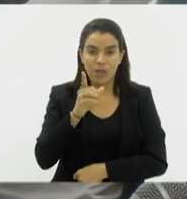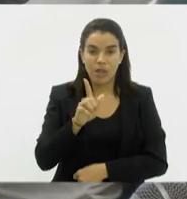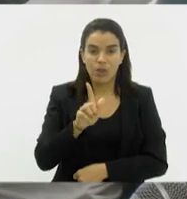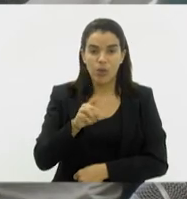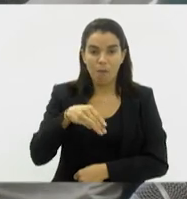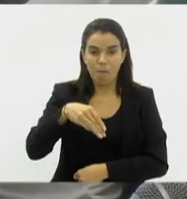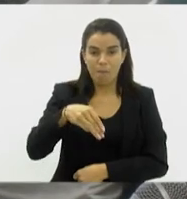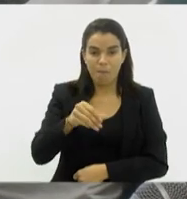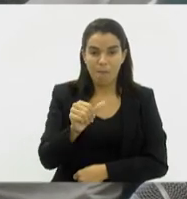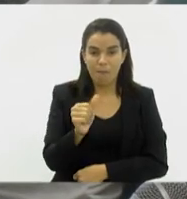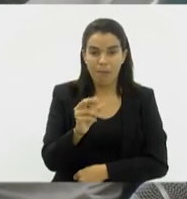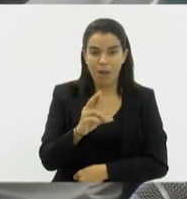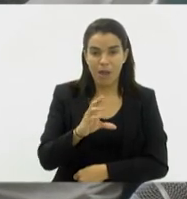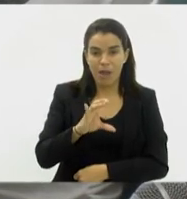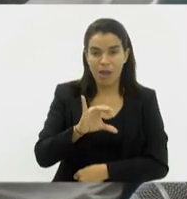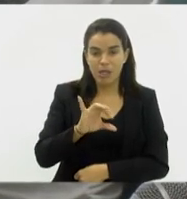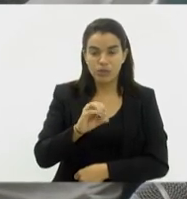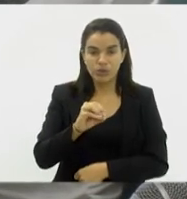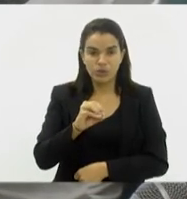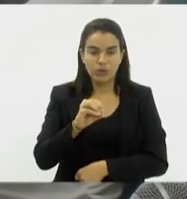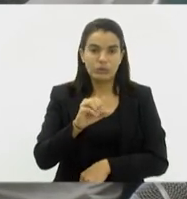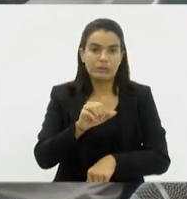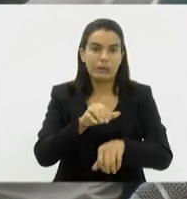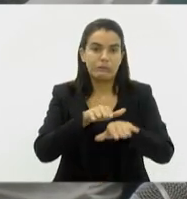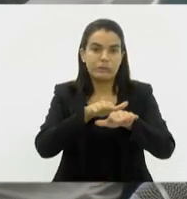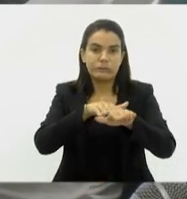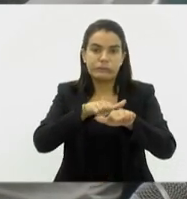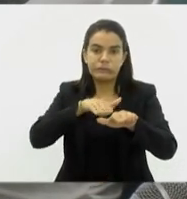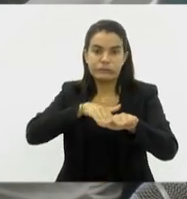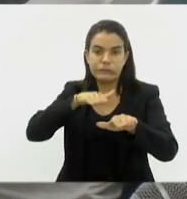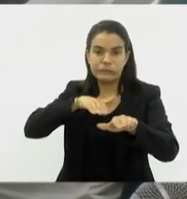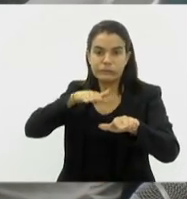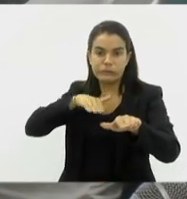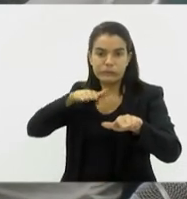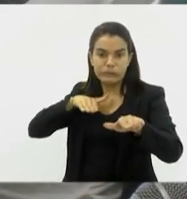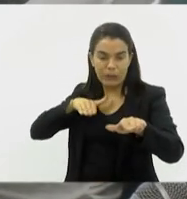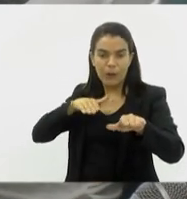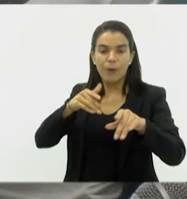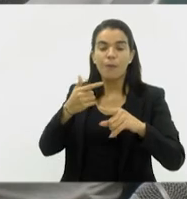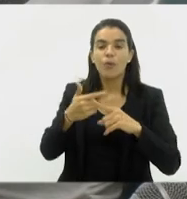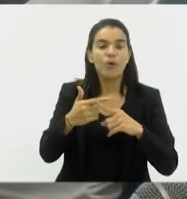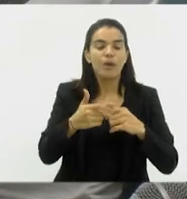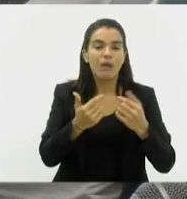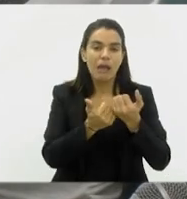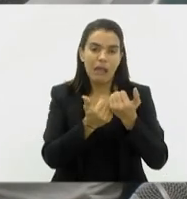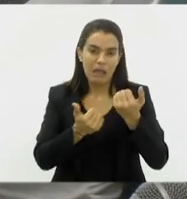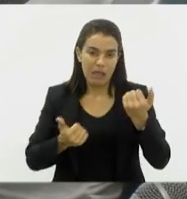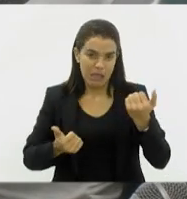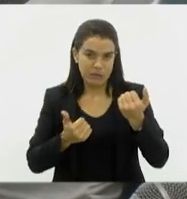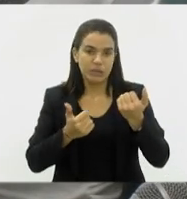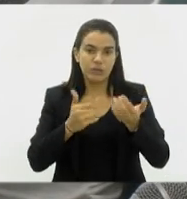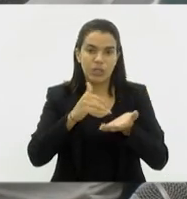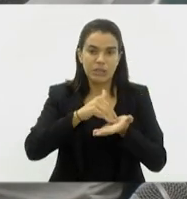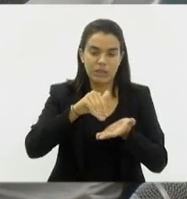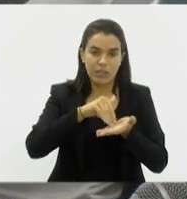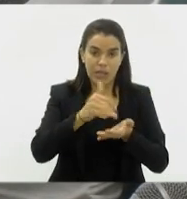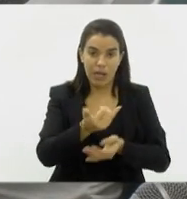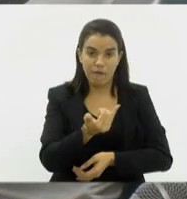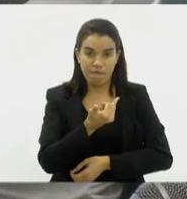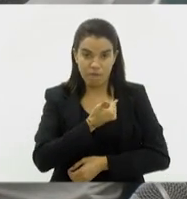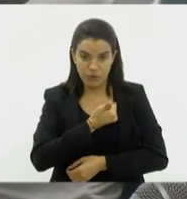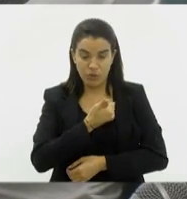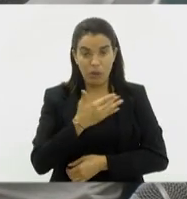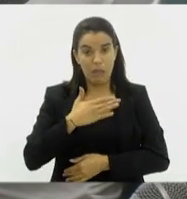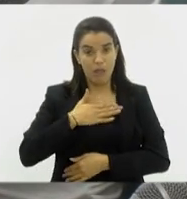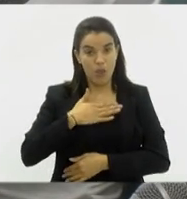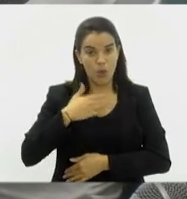que tava em trânsito né segundo a assessoria dele informou eu inclusive fui a deputada que